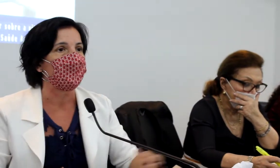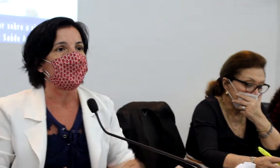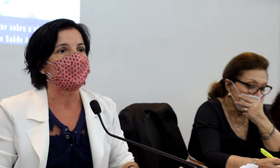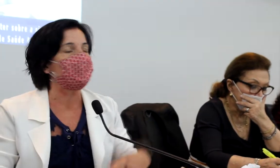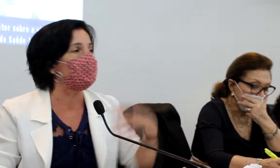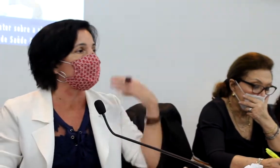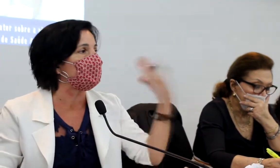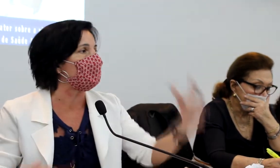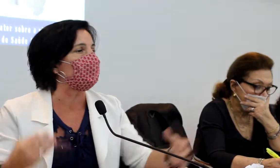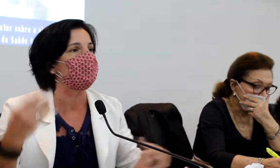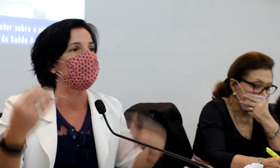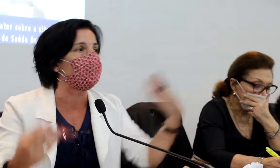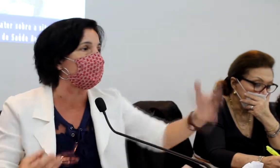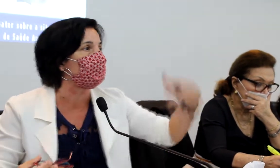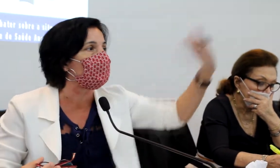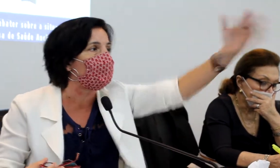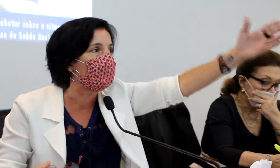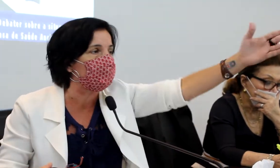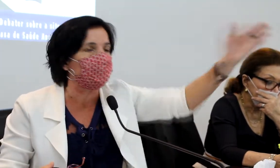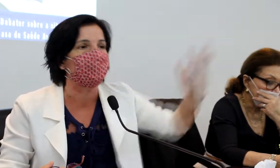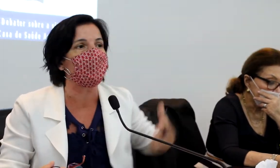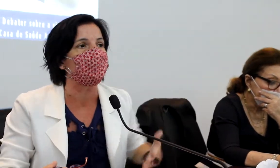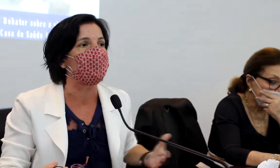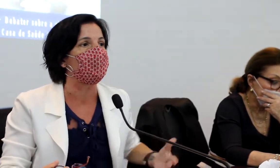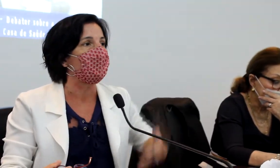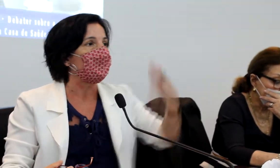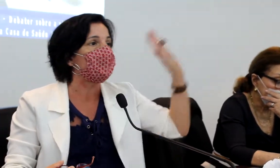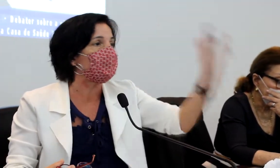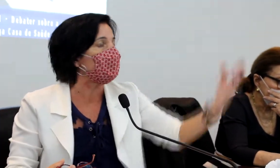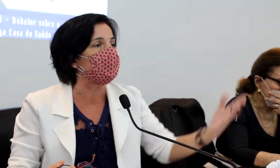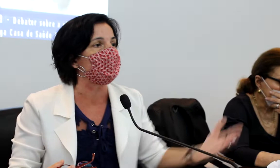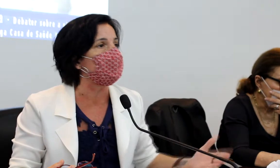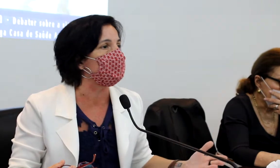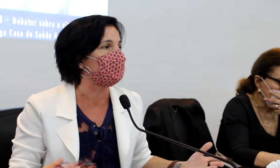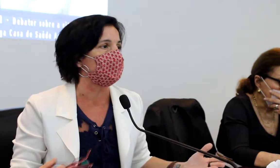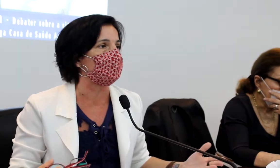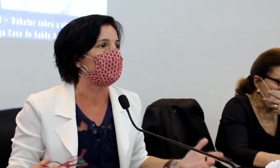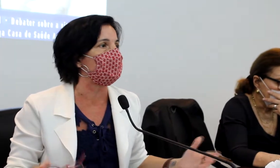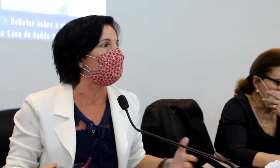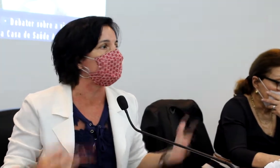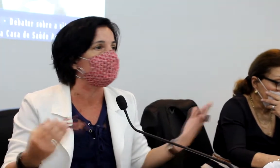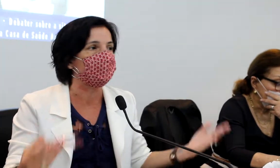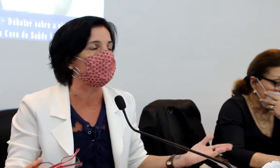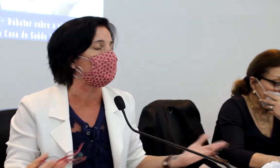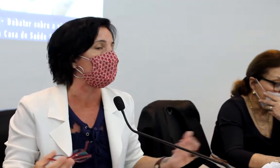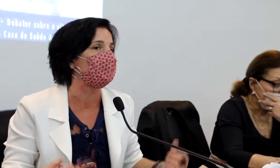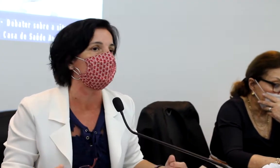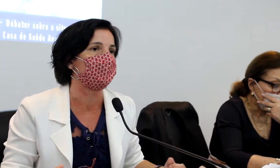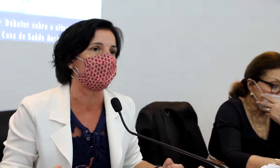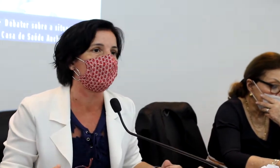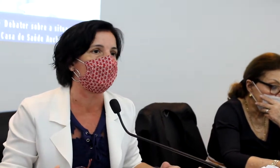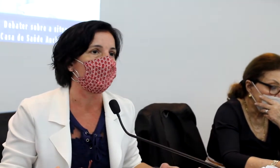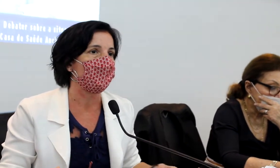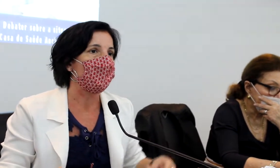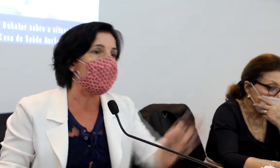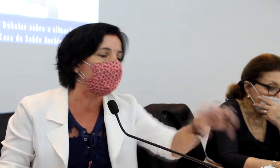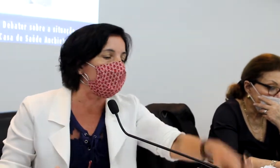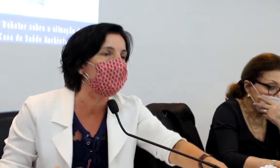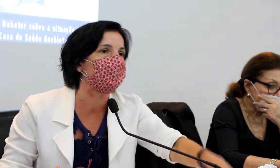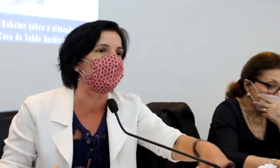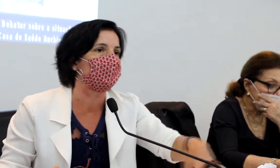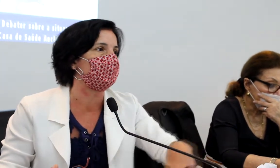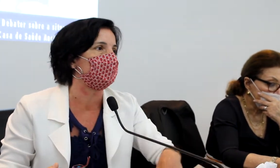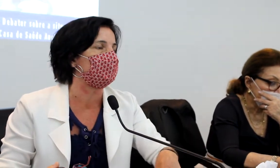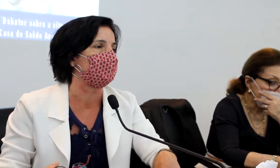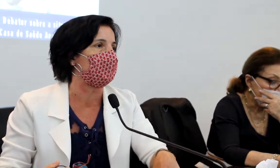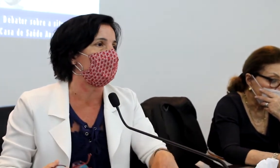região. As pessoas que trabalham no centro, no porto, tem os meninos do porto, dá para ir andando se está num aperto, não precisa pagar a condução. É ali